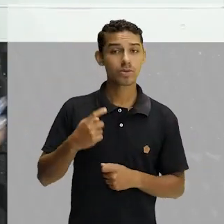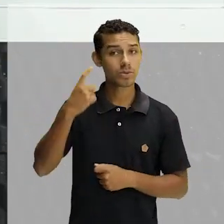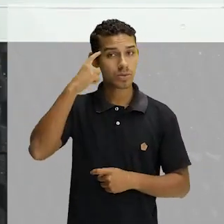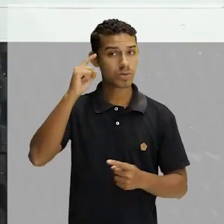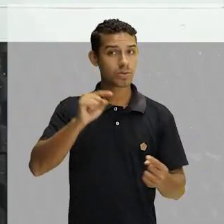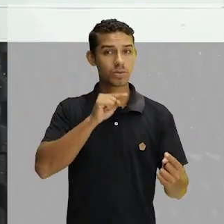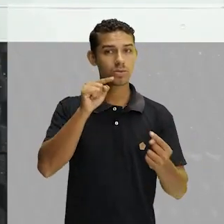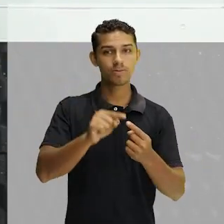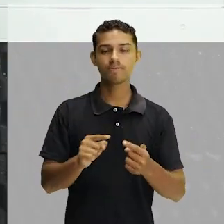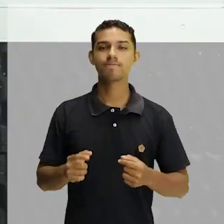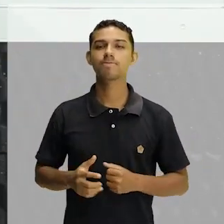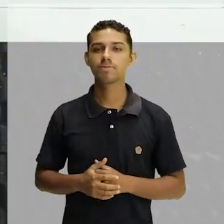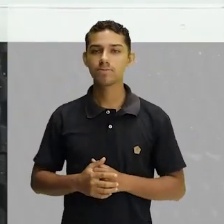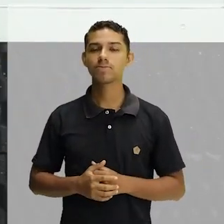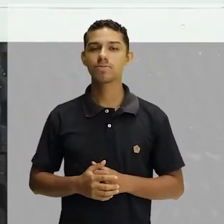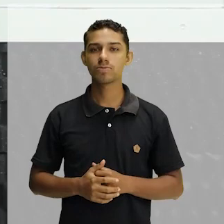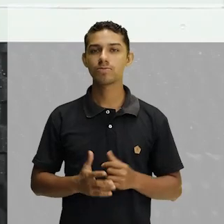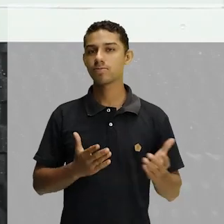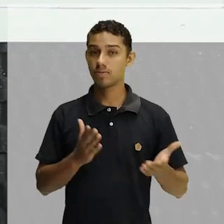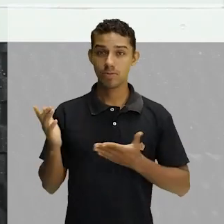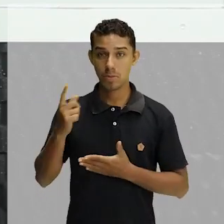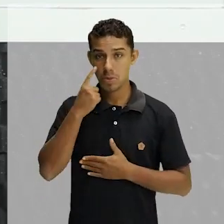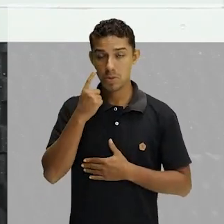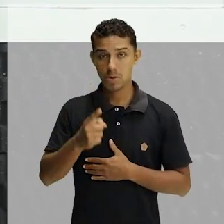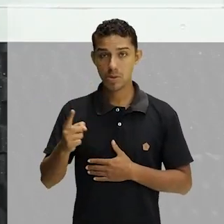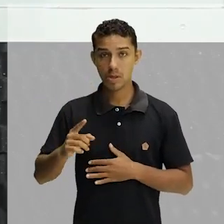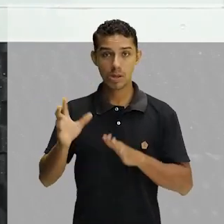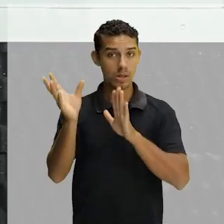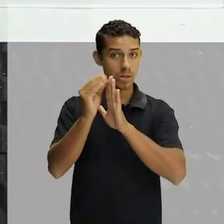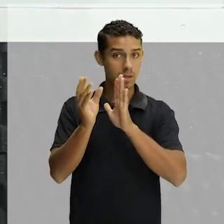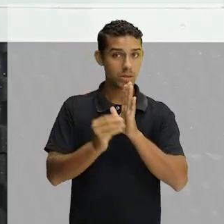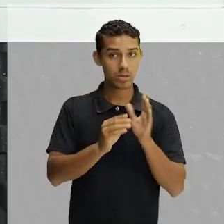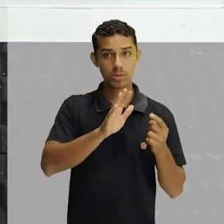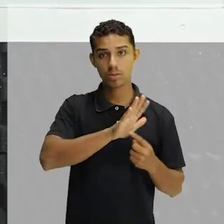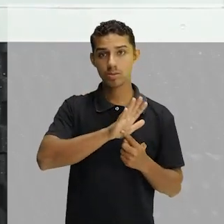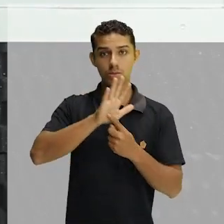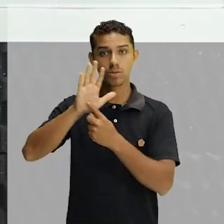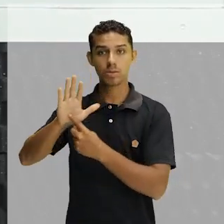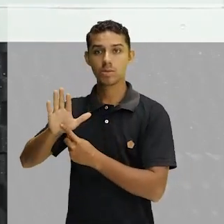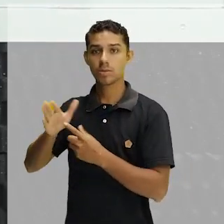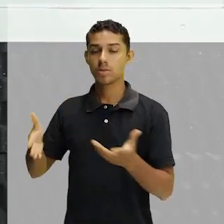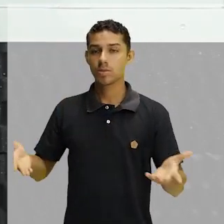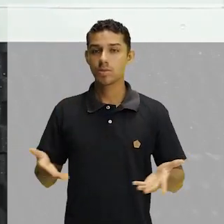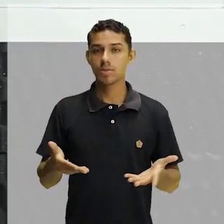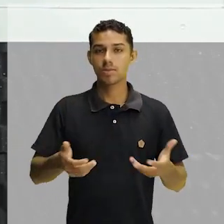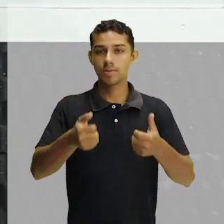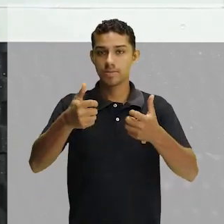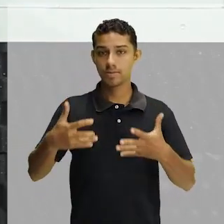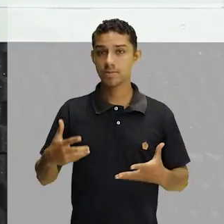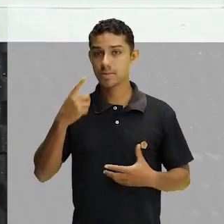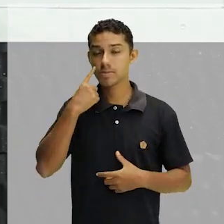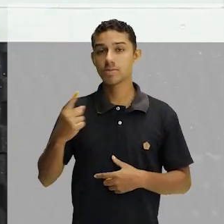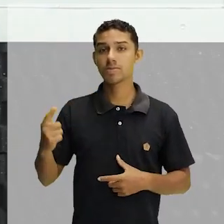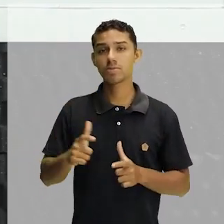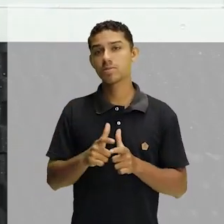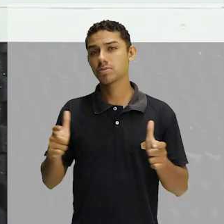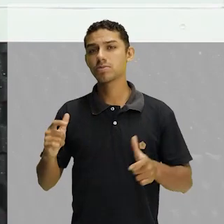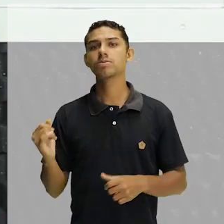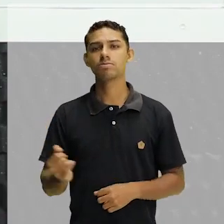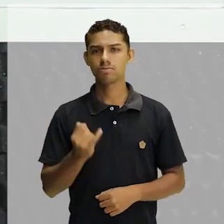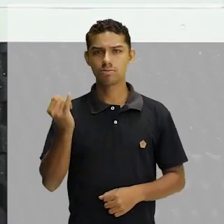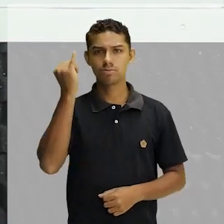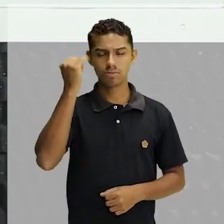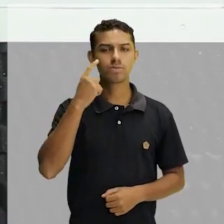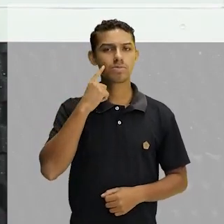objetivos. Olha só, este conteúdo que nós vamos agora tratar, ele tem uma grande valia